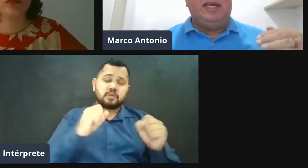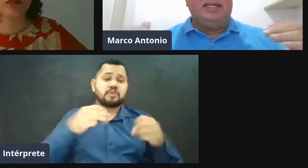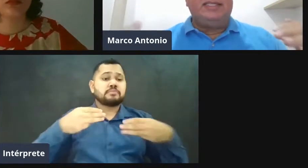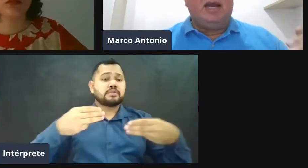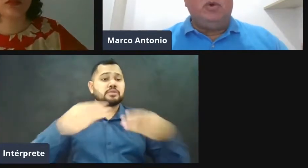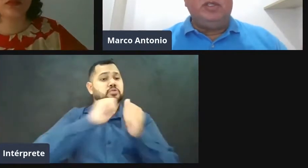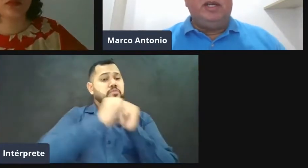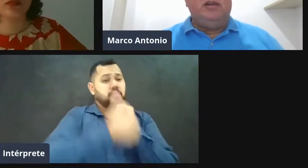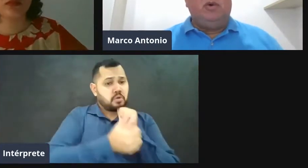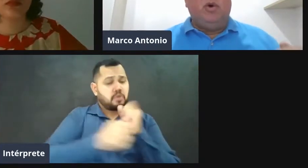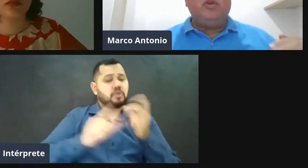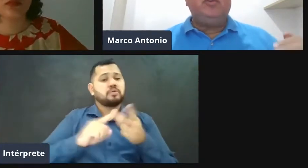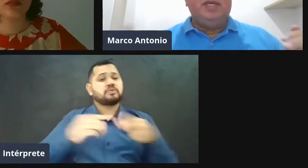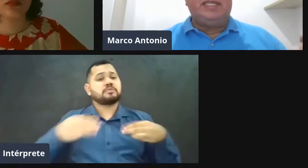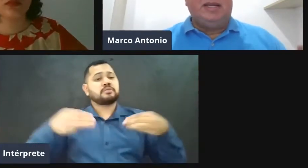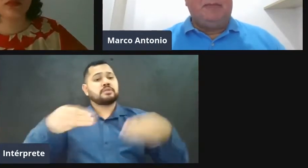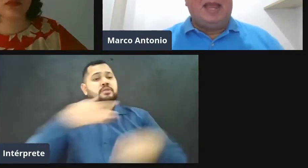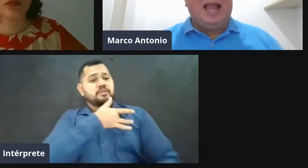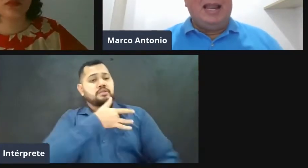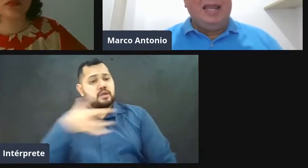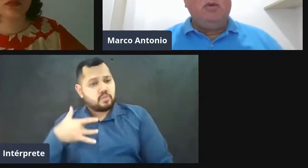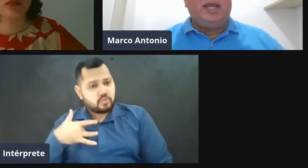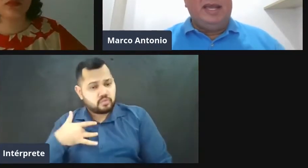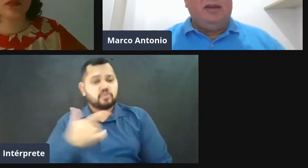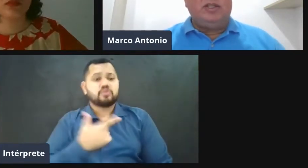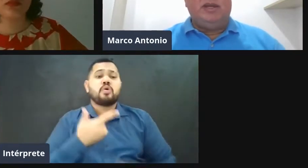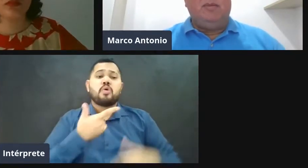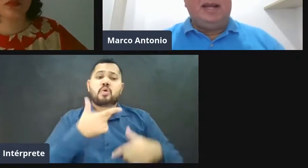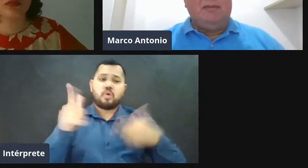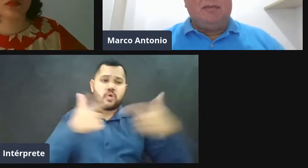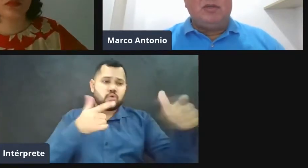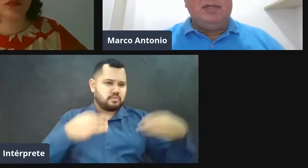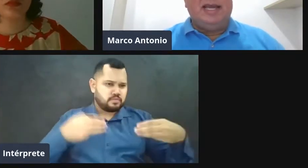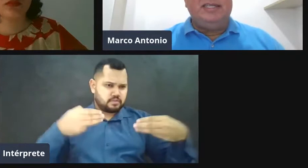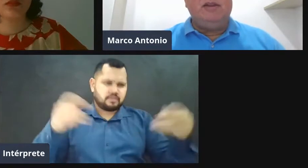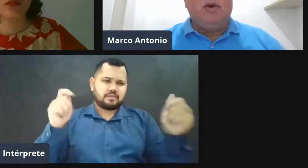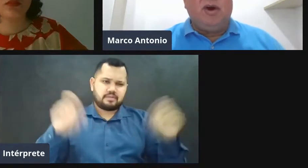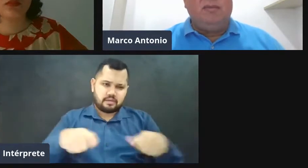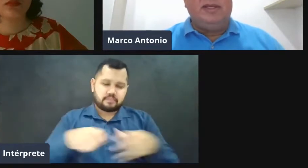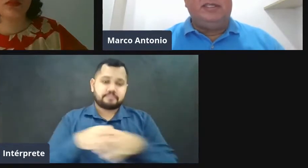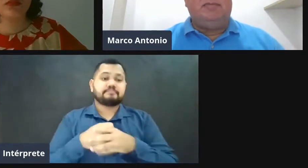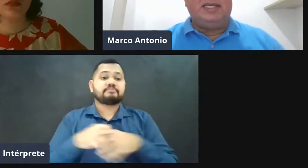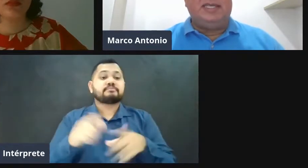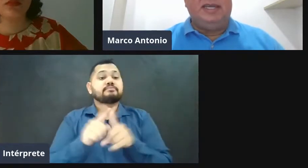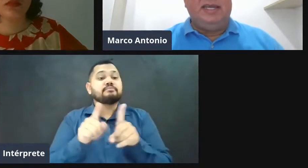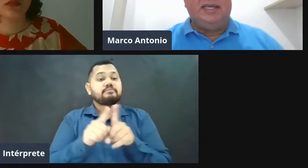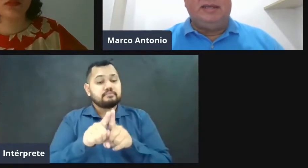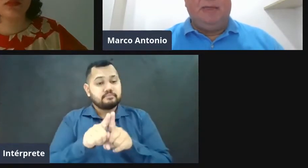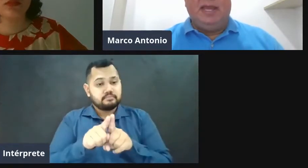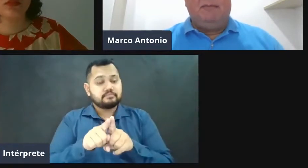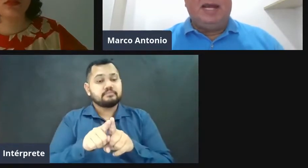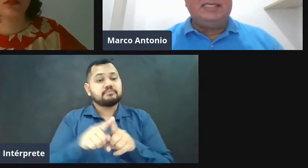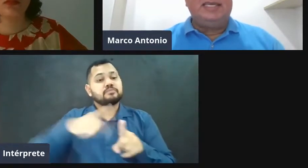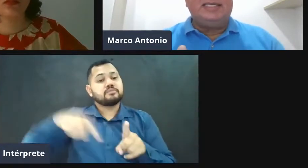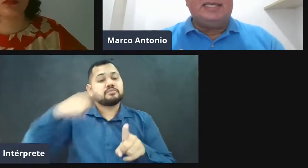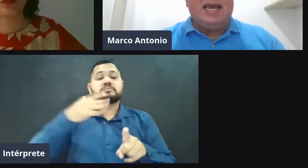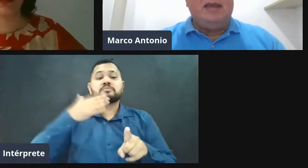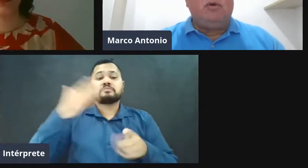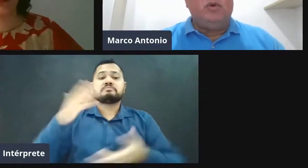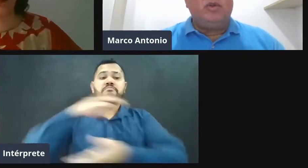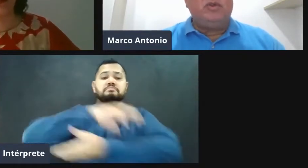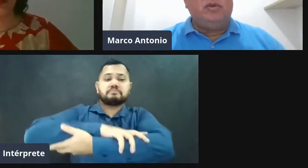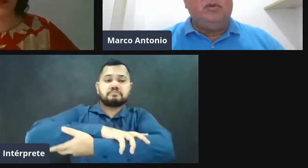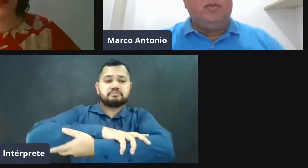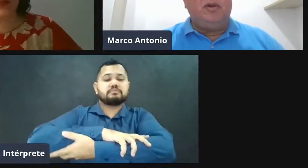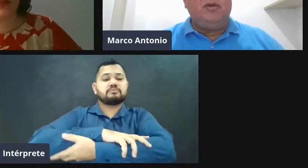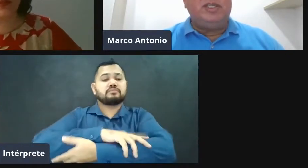Esporte, Ministério da Saúde, outros ministérios. Além do que, nós temos uma possibilidade enorme de parcerias para